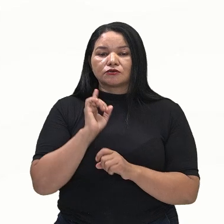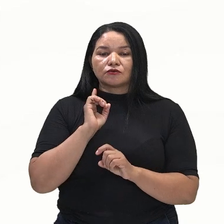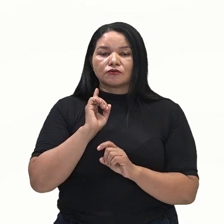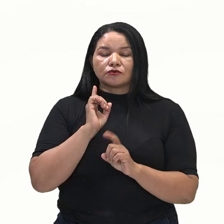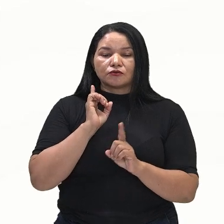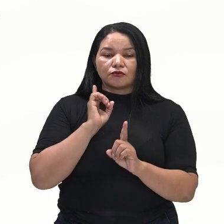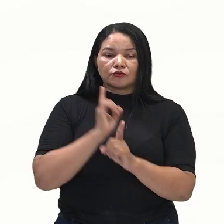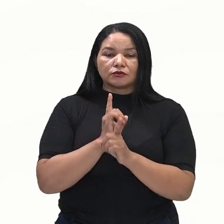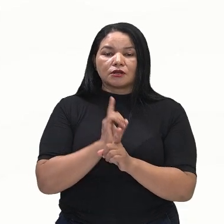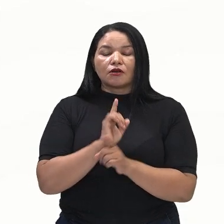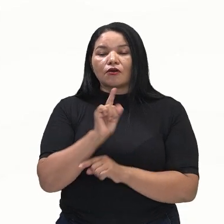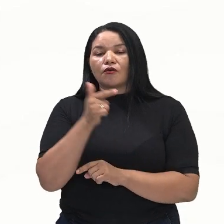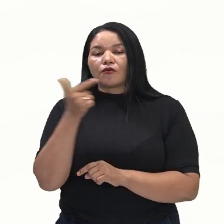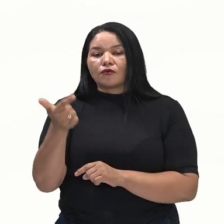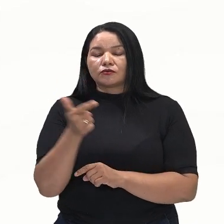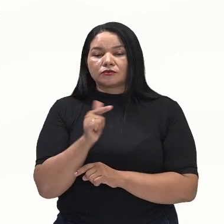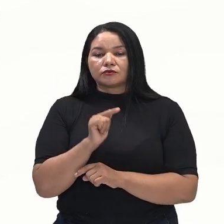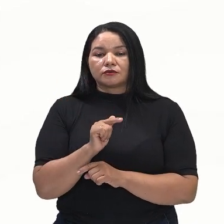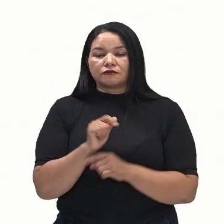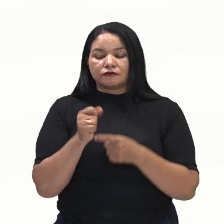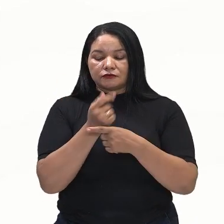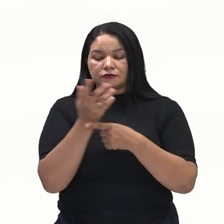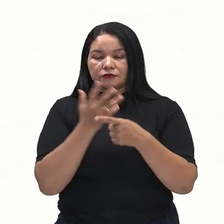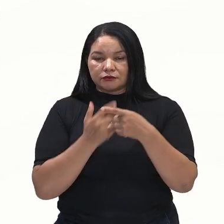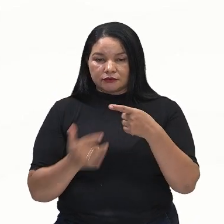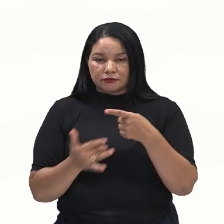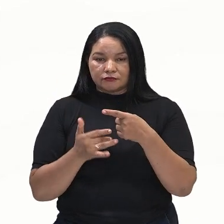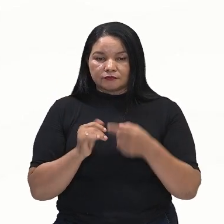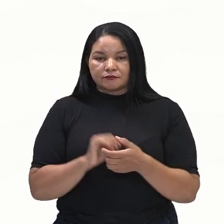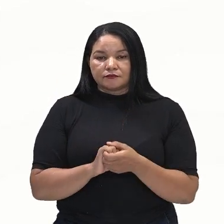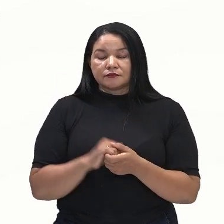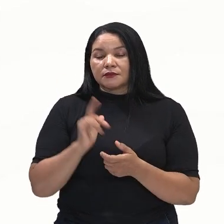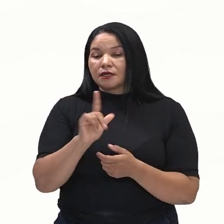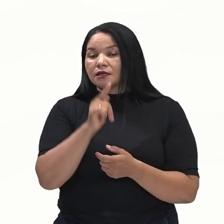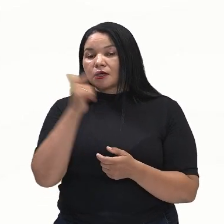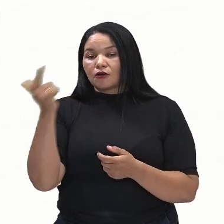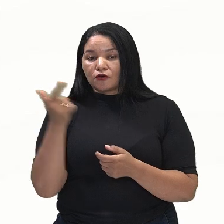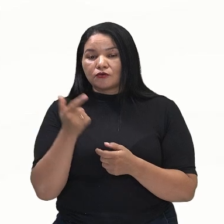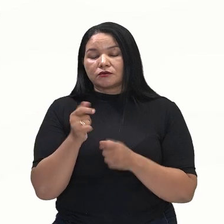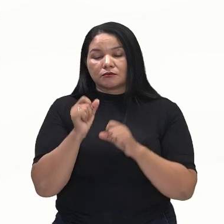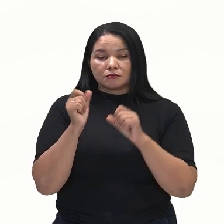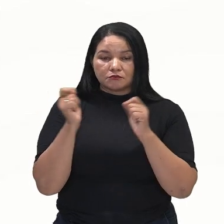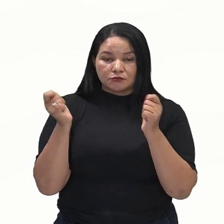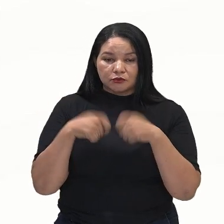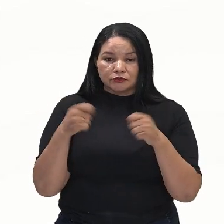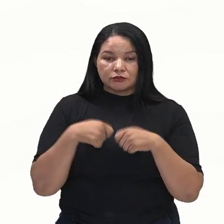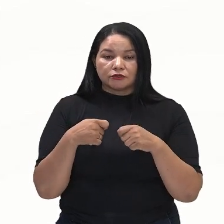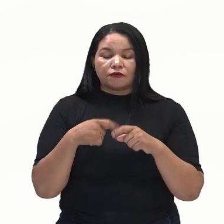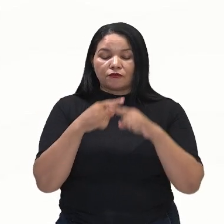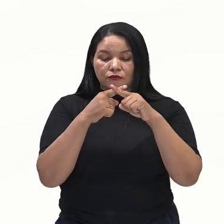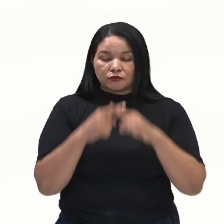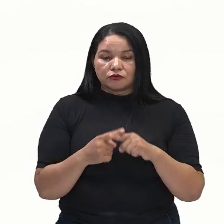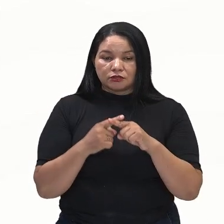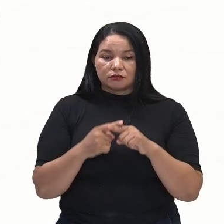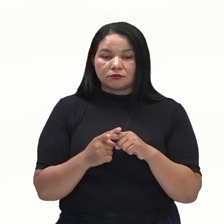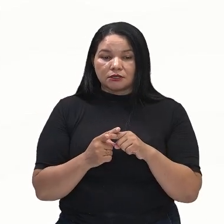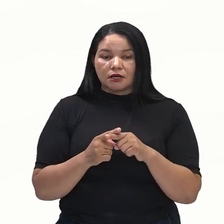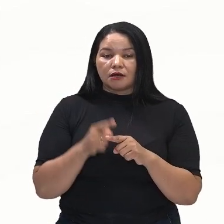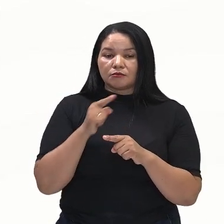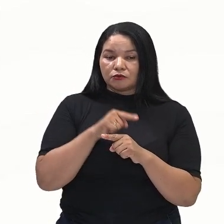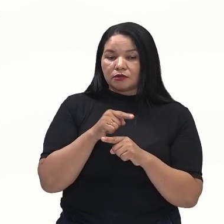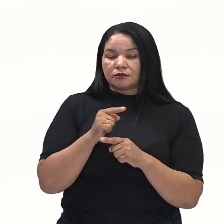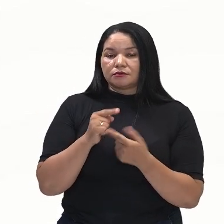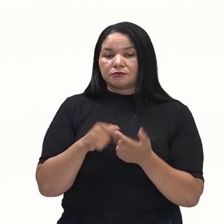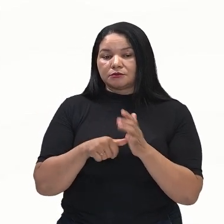fração, onde essa outra fração será multiplicada por essa primeira que a gente acabou de achar.